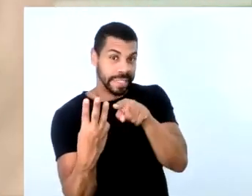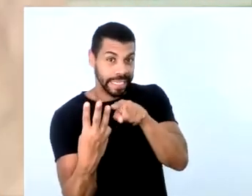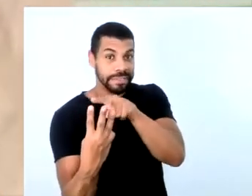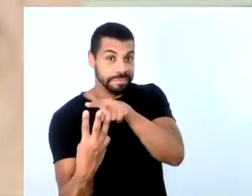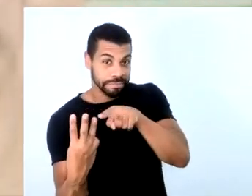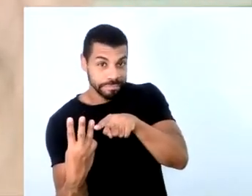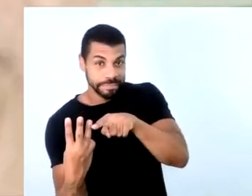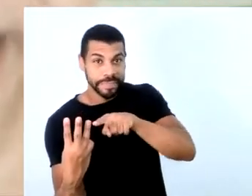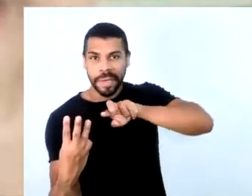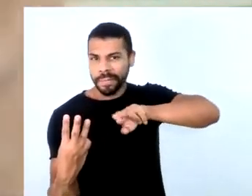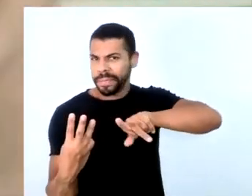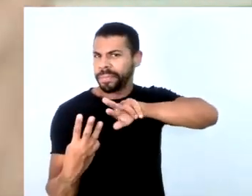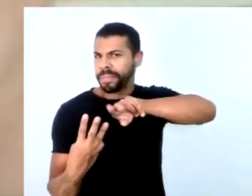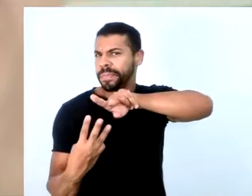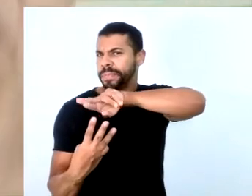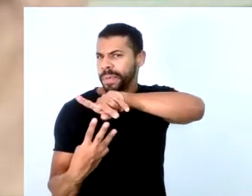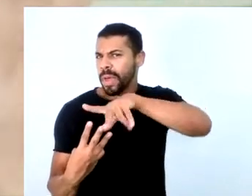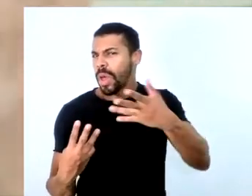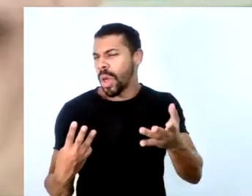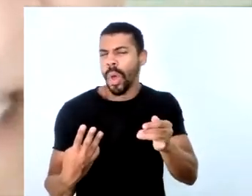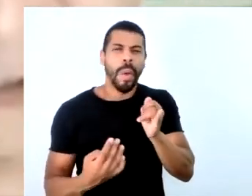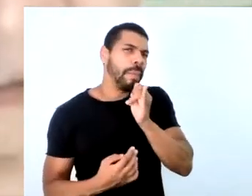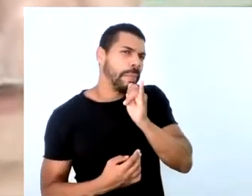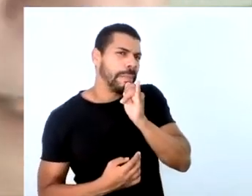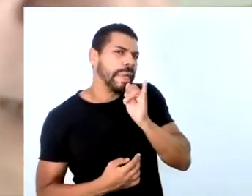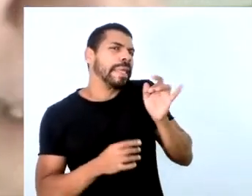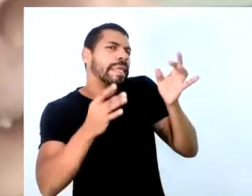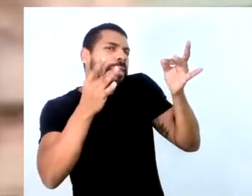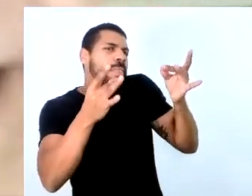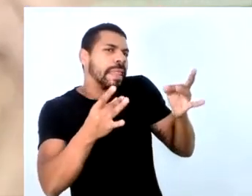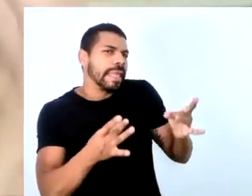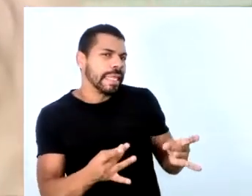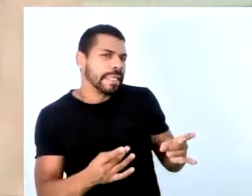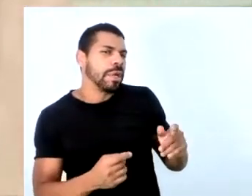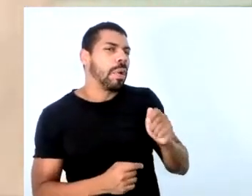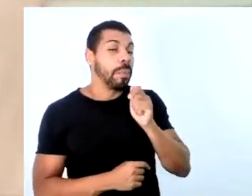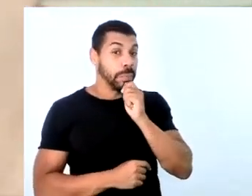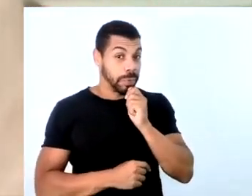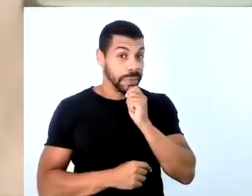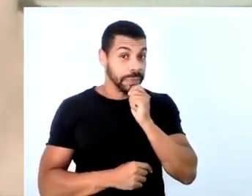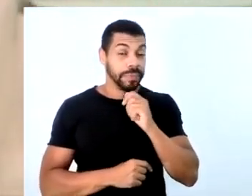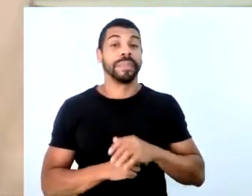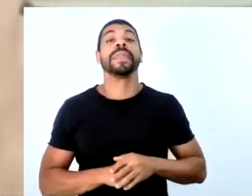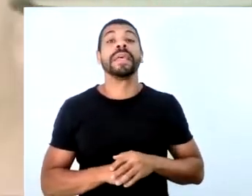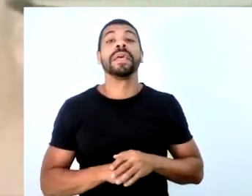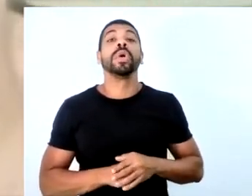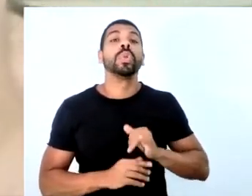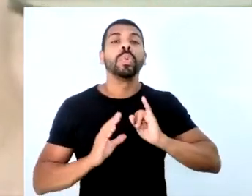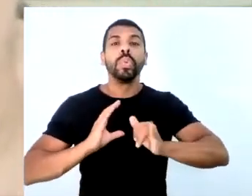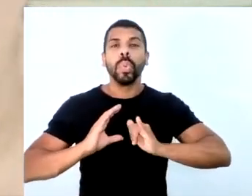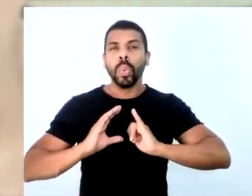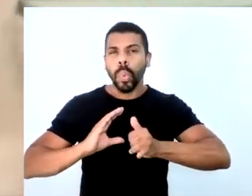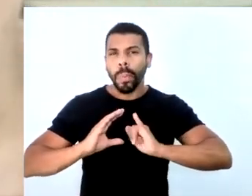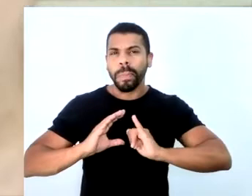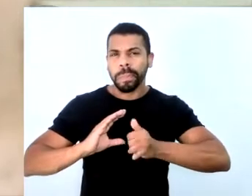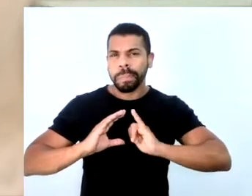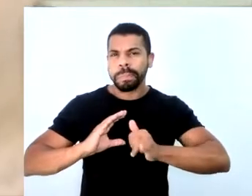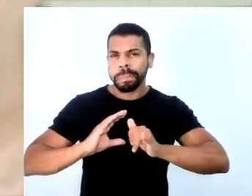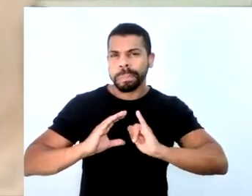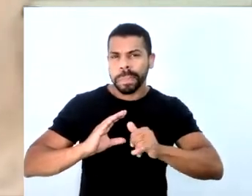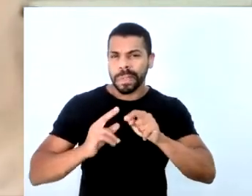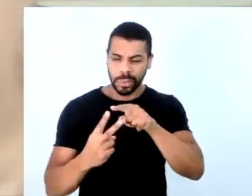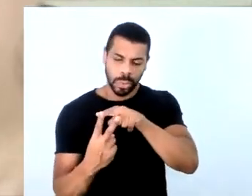baseado só no que você falou agora, nesses três processos tão diferentes, uma questão específica, que é